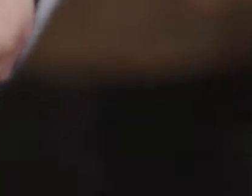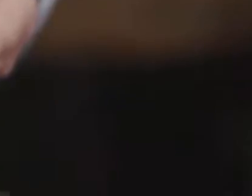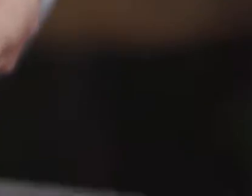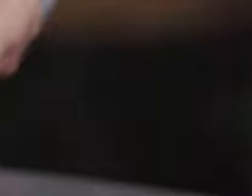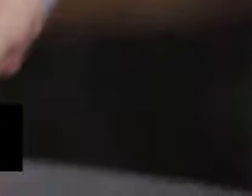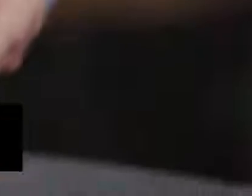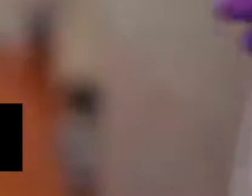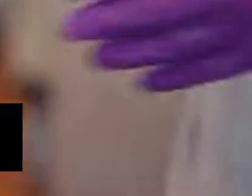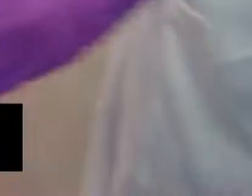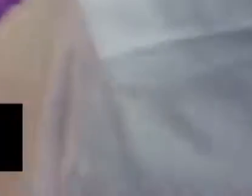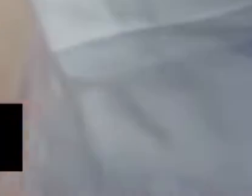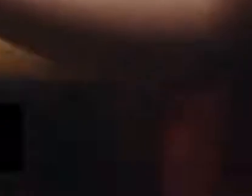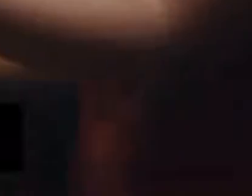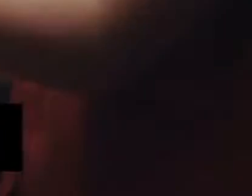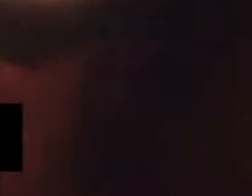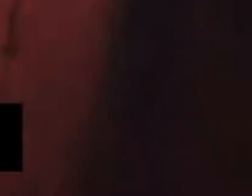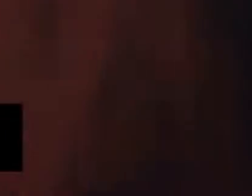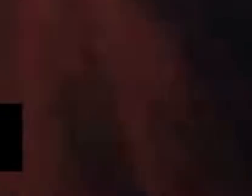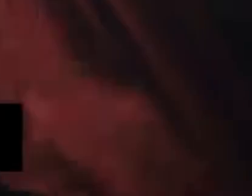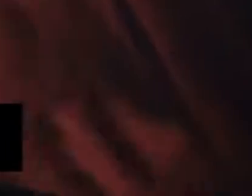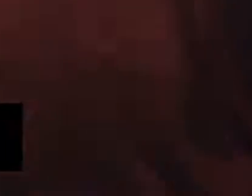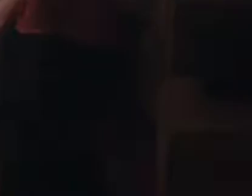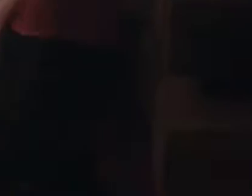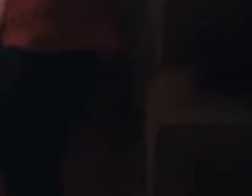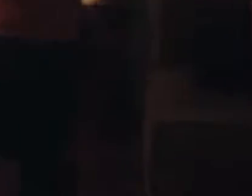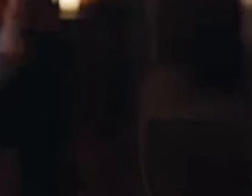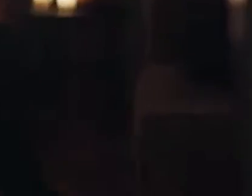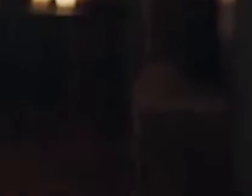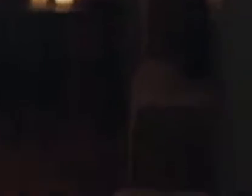transform, to help make every day better,